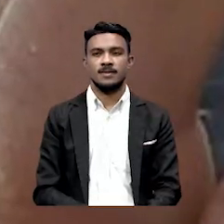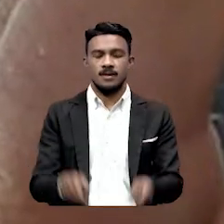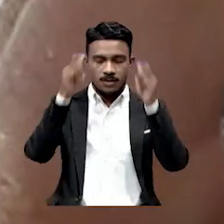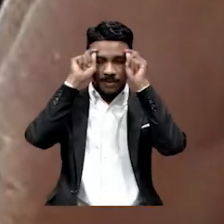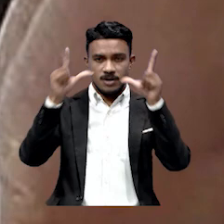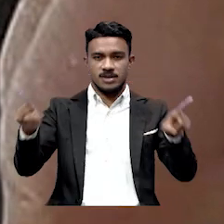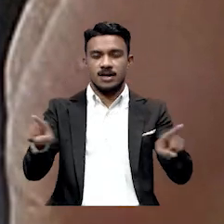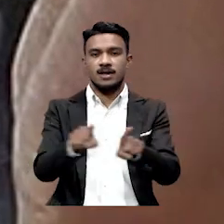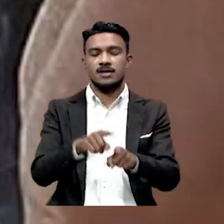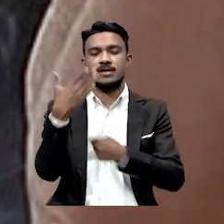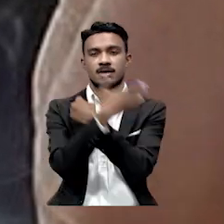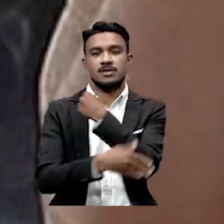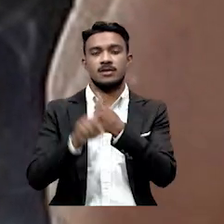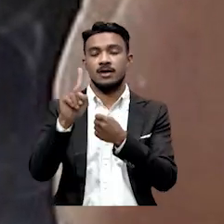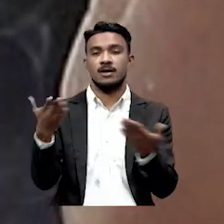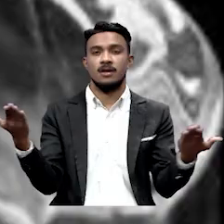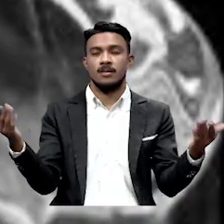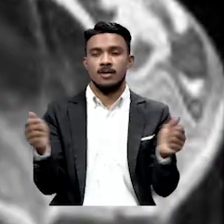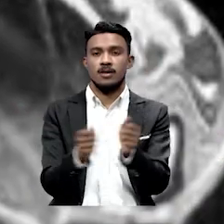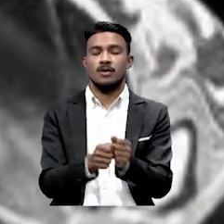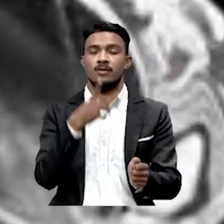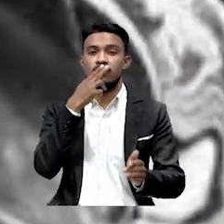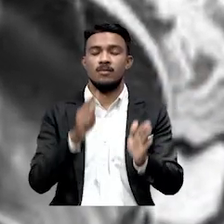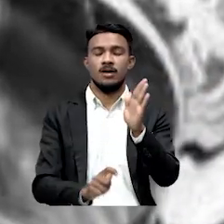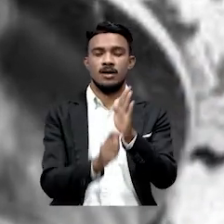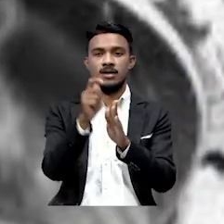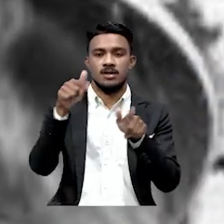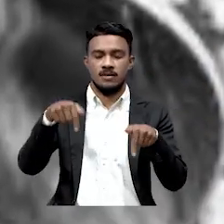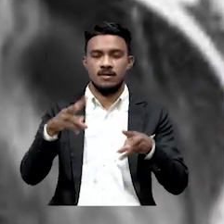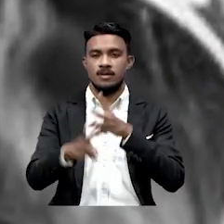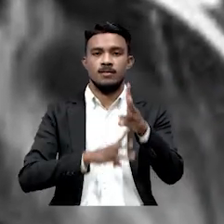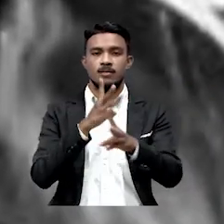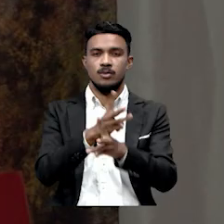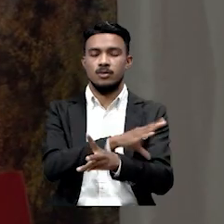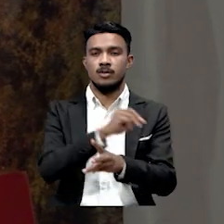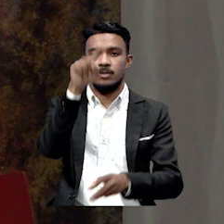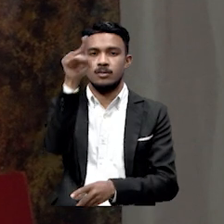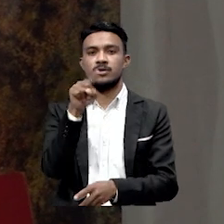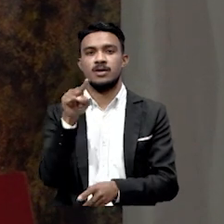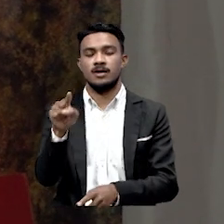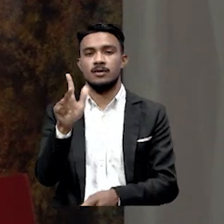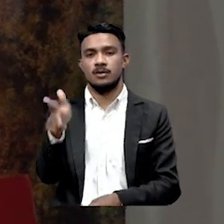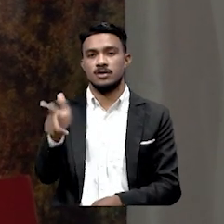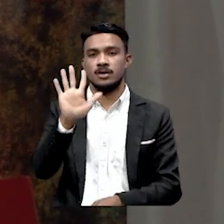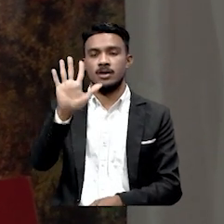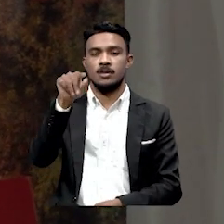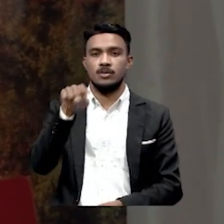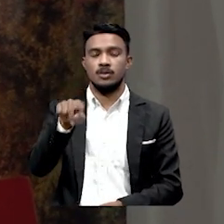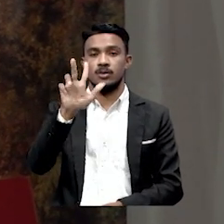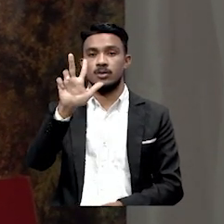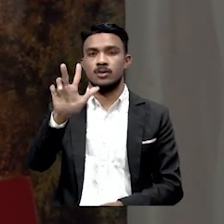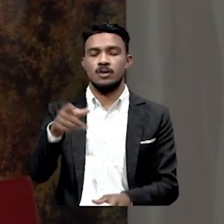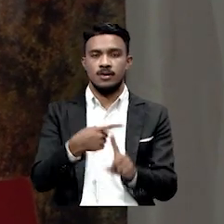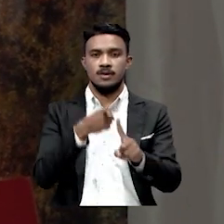Timor-Leste é nessa nação ida nebe, o taxa fuma ásia mundo, no prevalência por cento tornou recém lima ponto tolo, o